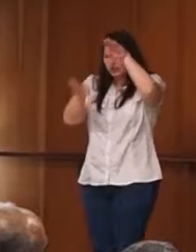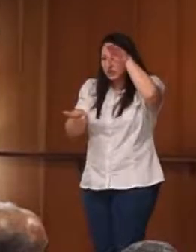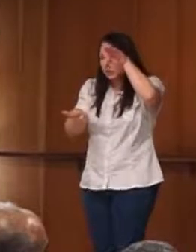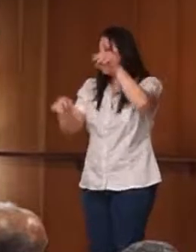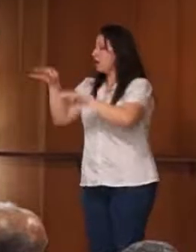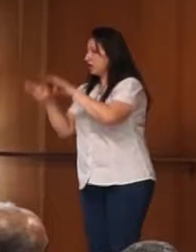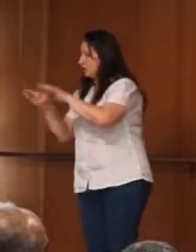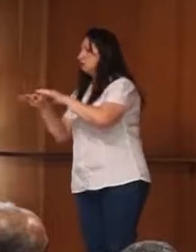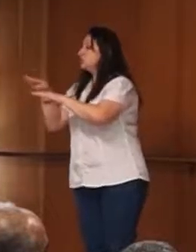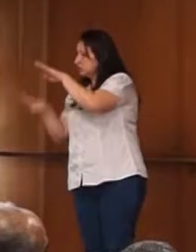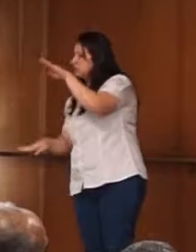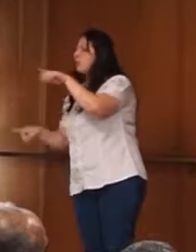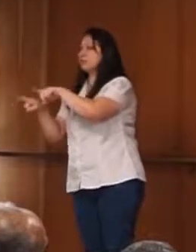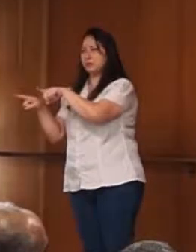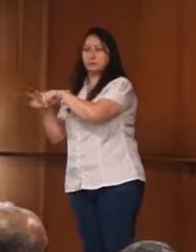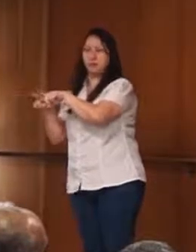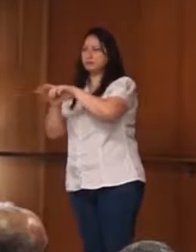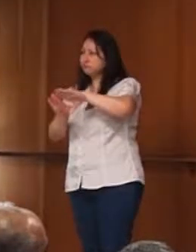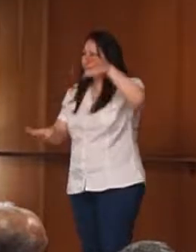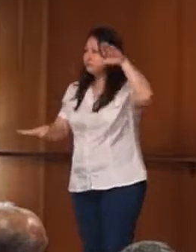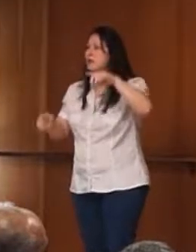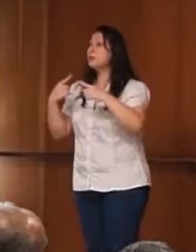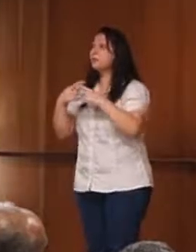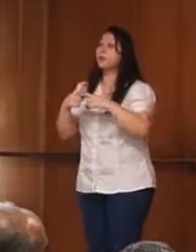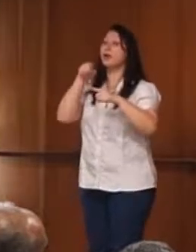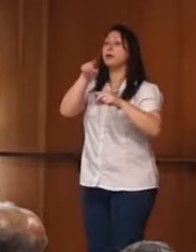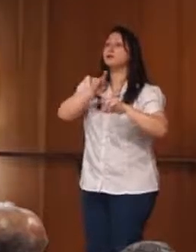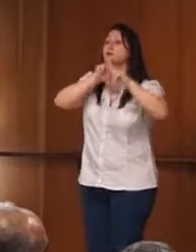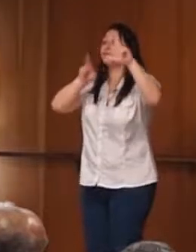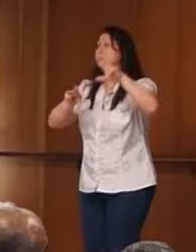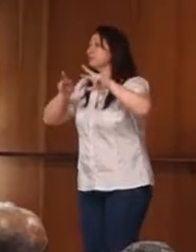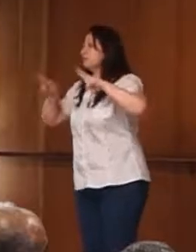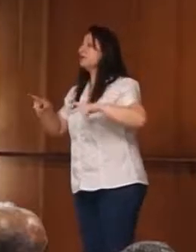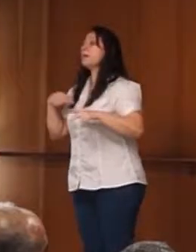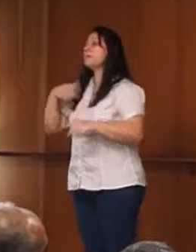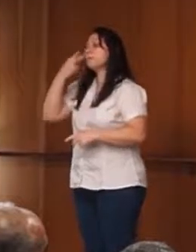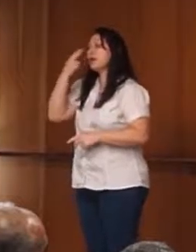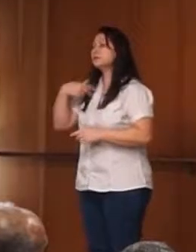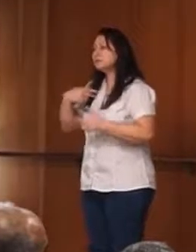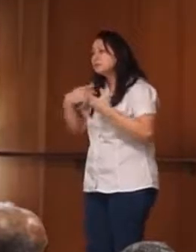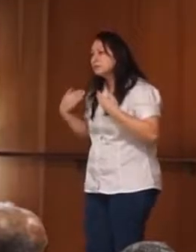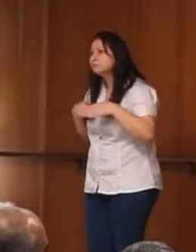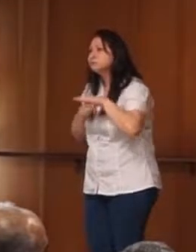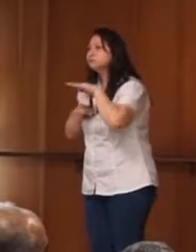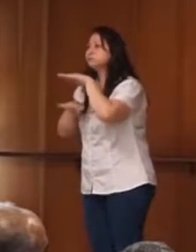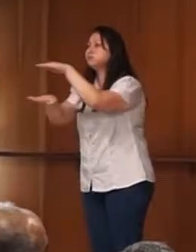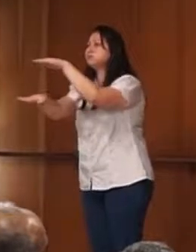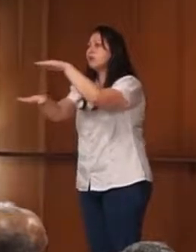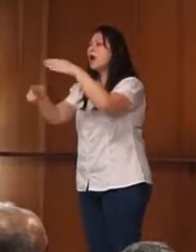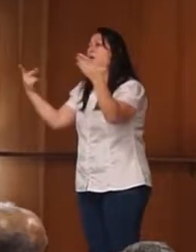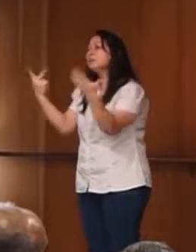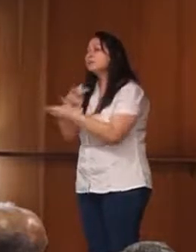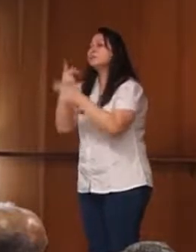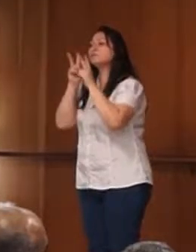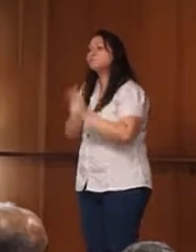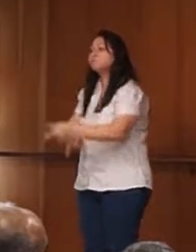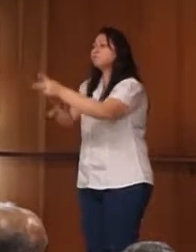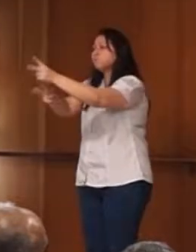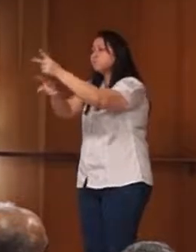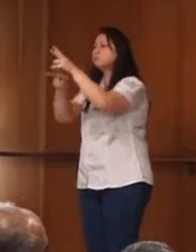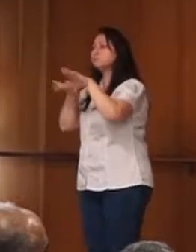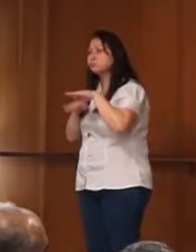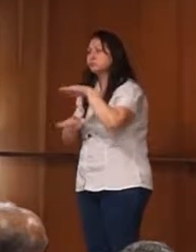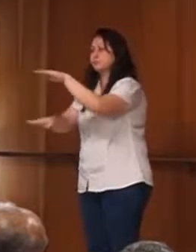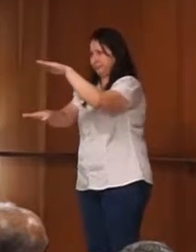né? O que quer dizer que a desigualdade se perpetua, né? Porque eu continuo tratando os desiguais na medida em que se desigualam,